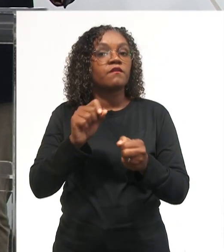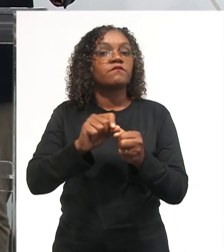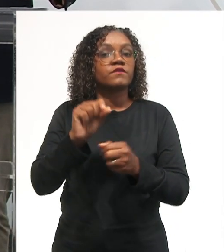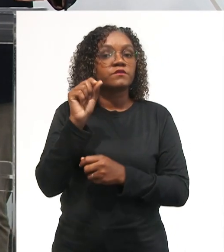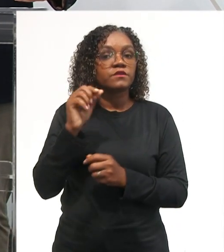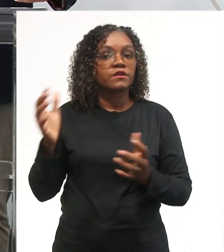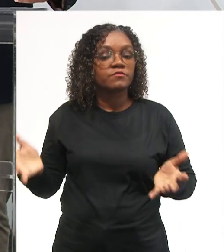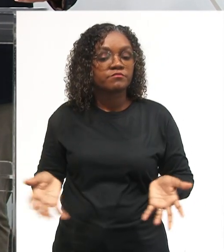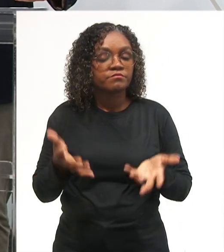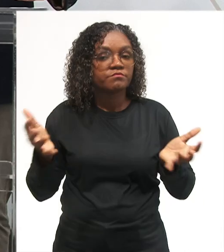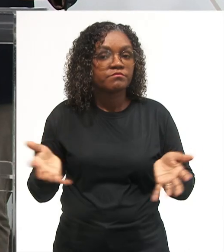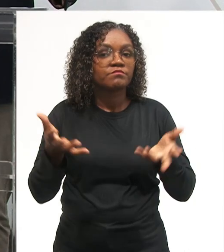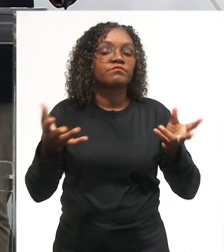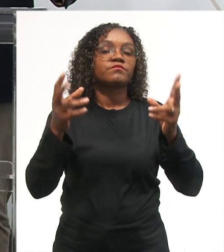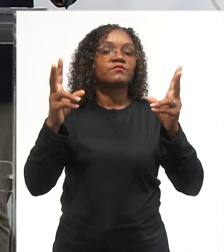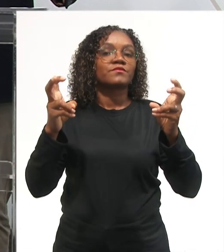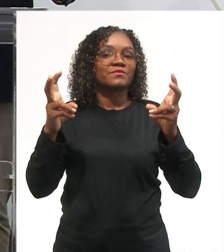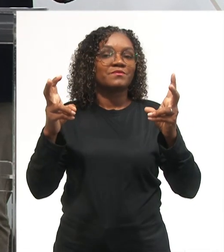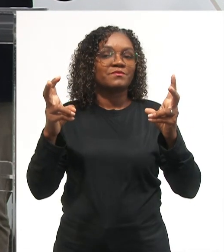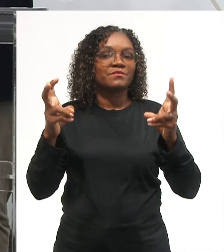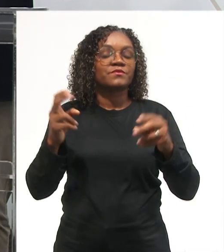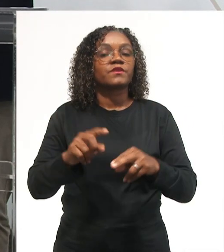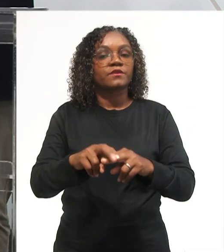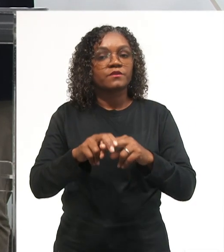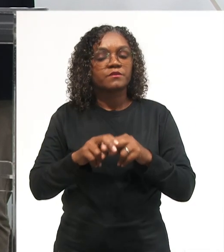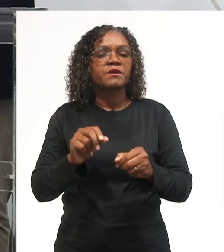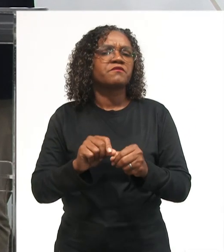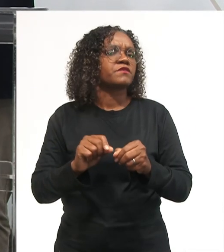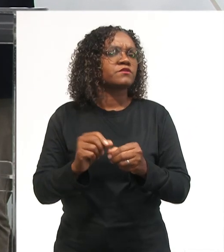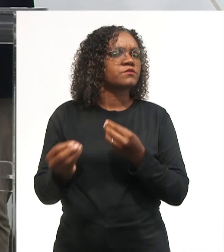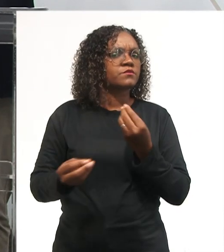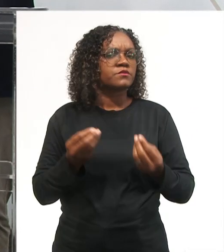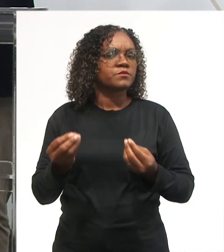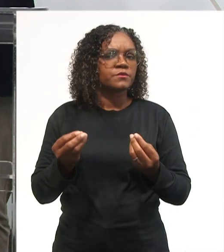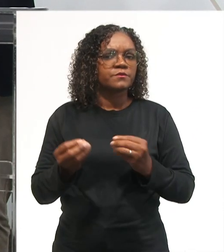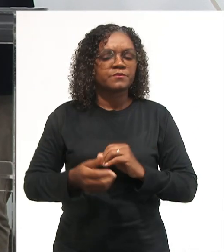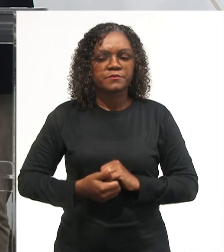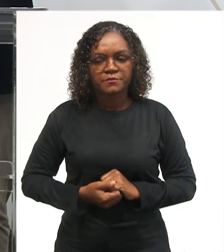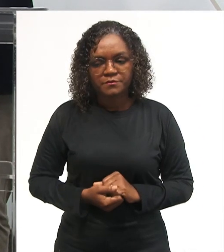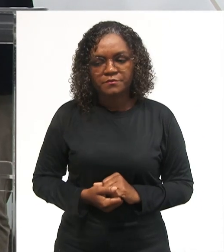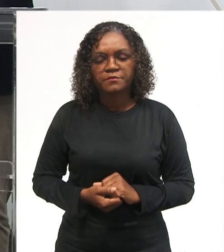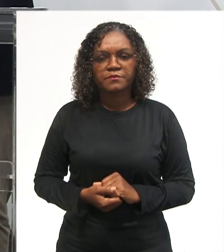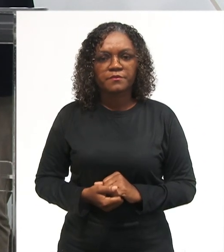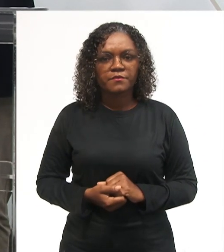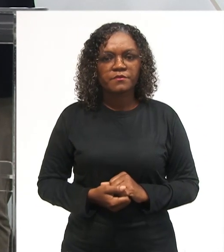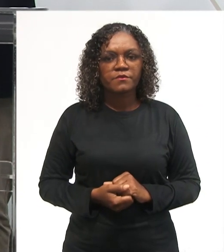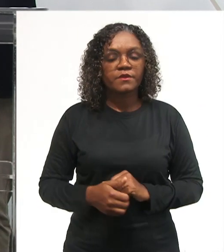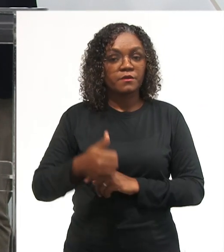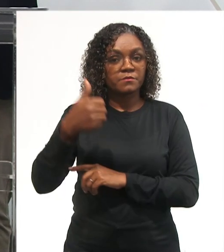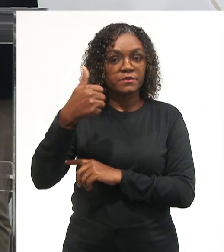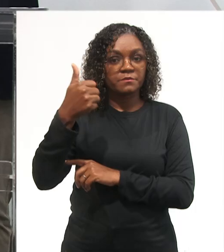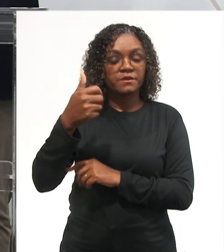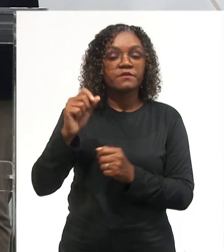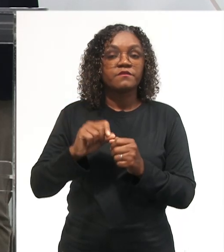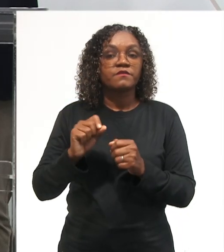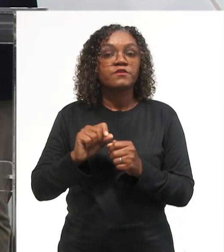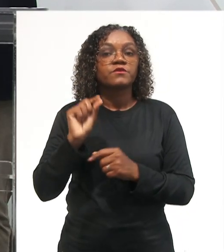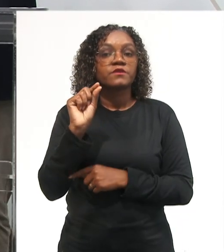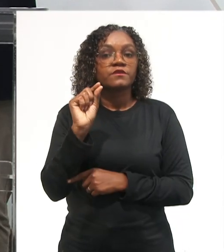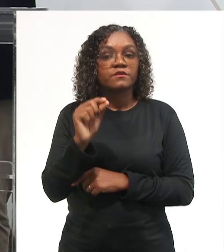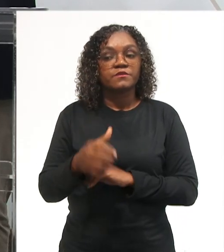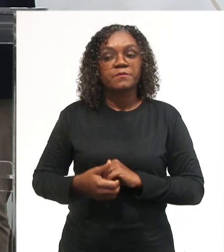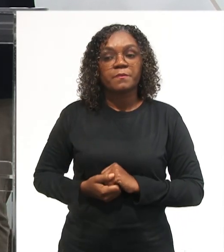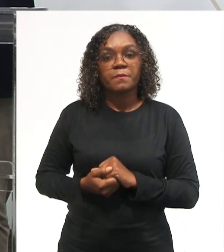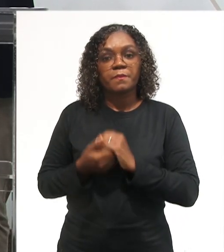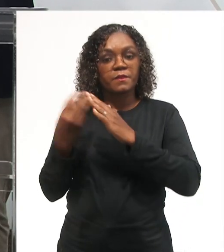esse segmento de mercado. Então, como é que ele fez isso? Ele, primeiramente, né, concedeu incentivos para que